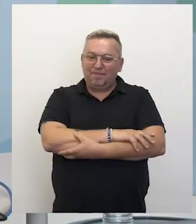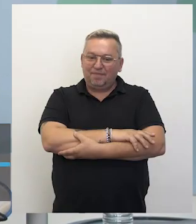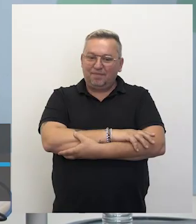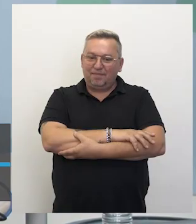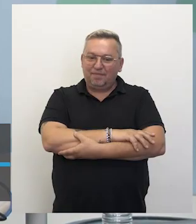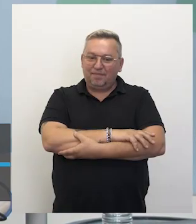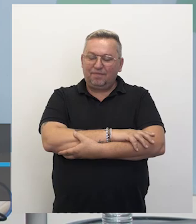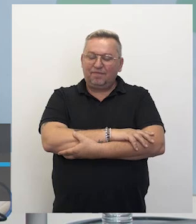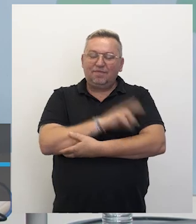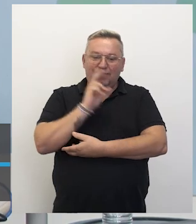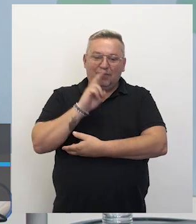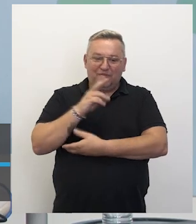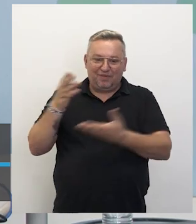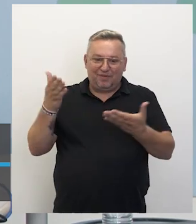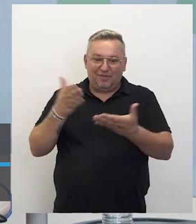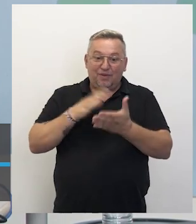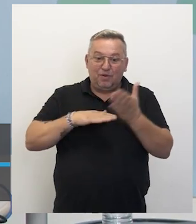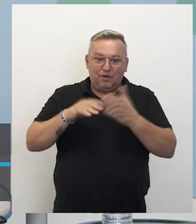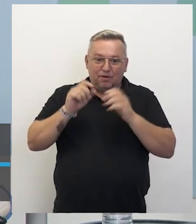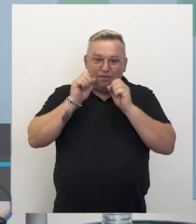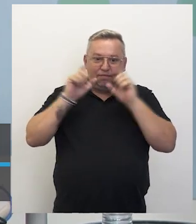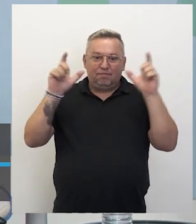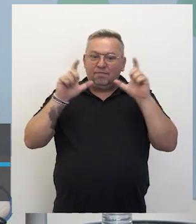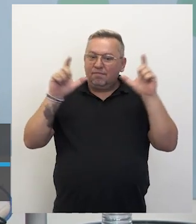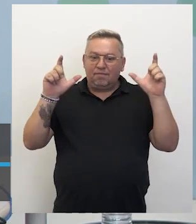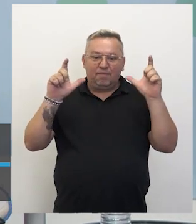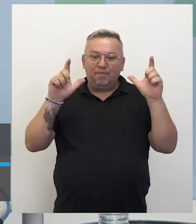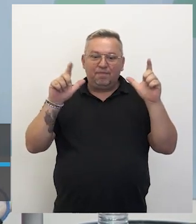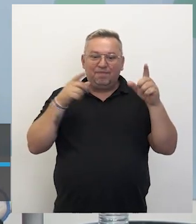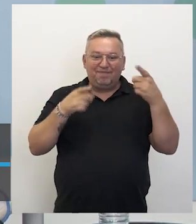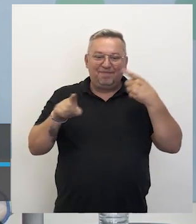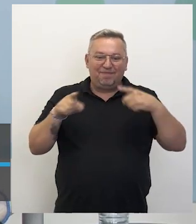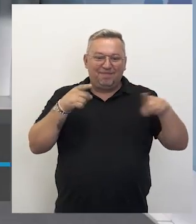Vamos lá então, pessoal. Todos acordados aí, animados com a música?